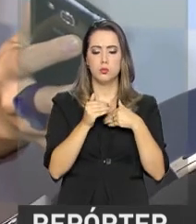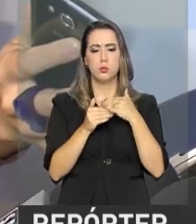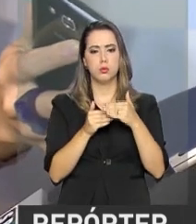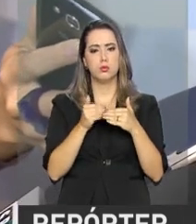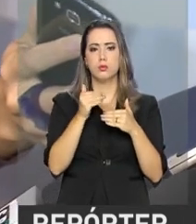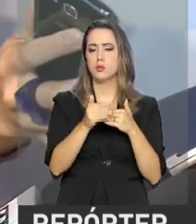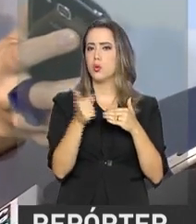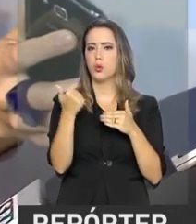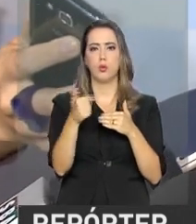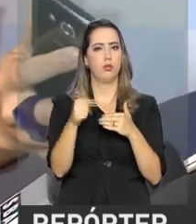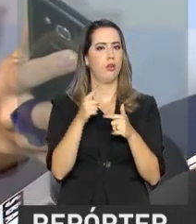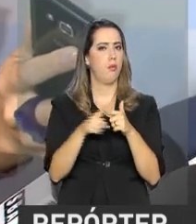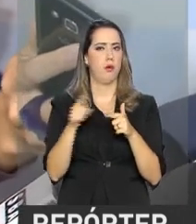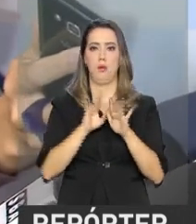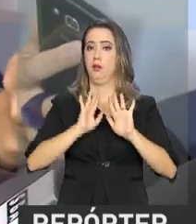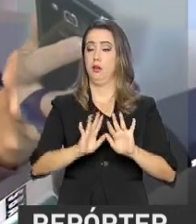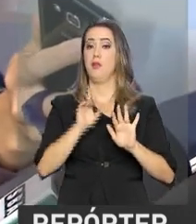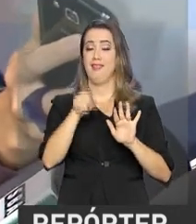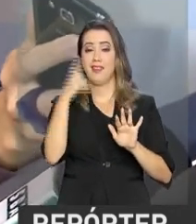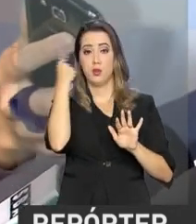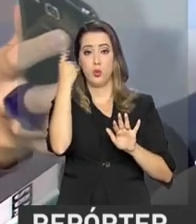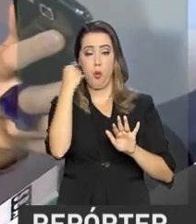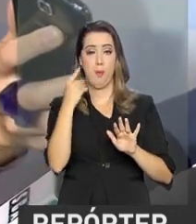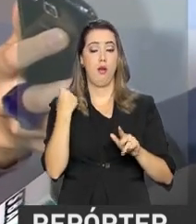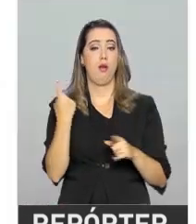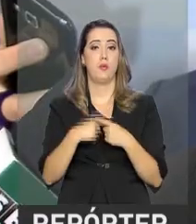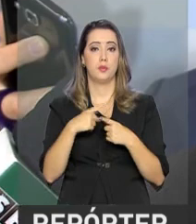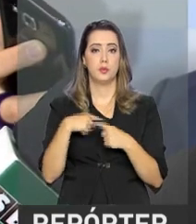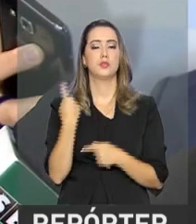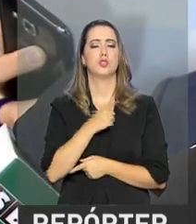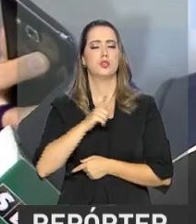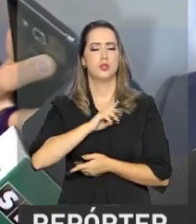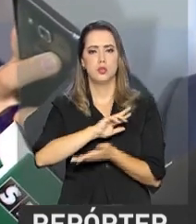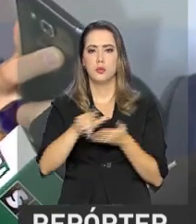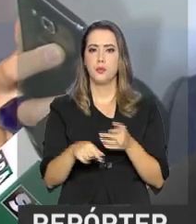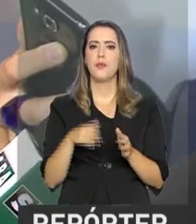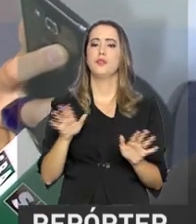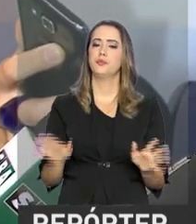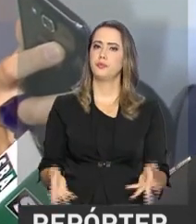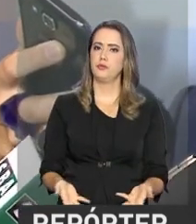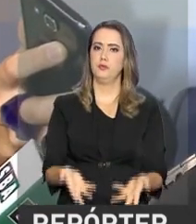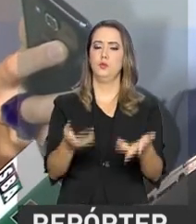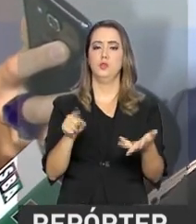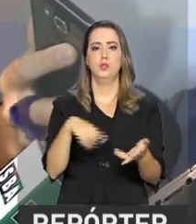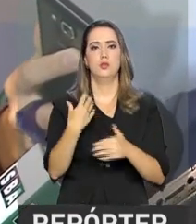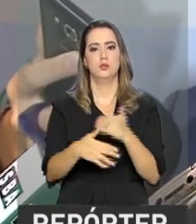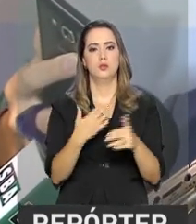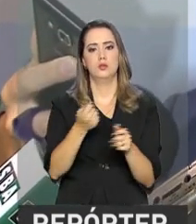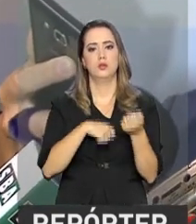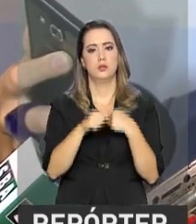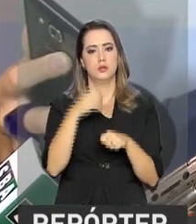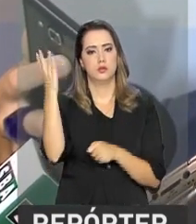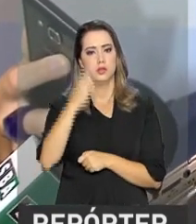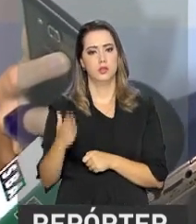forma nenhuma vai ter impacto até porque os nossos destaques são muito elevados a produção vai continuar alavancando a economia do brasil